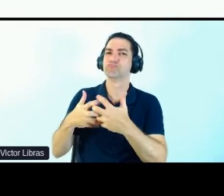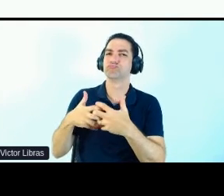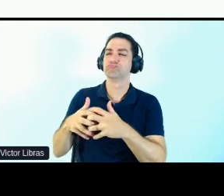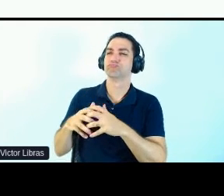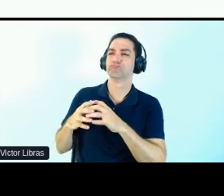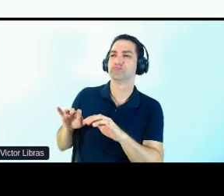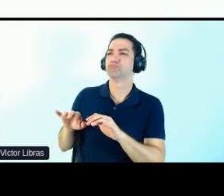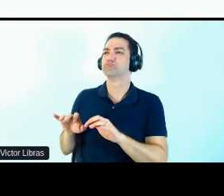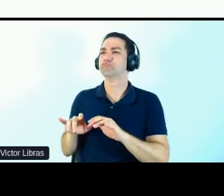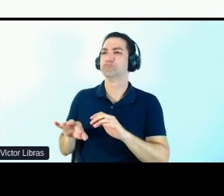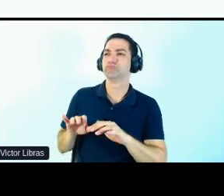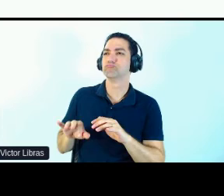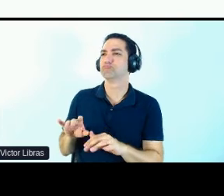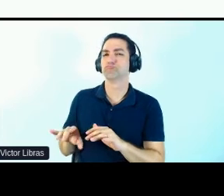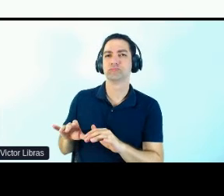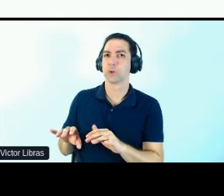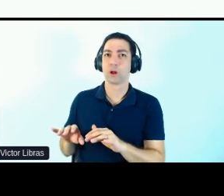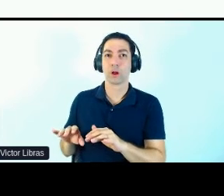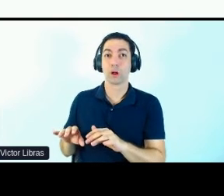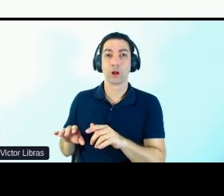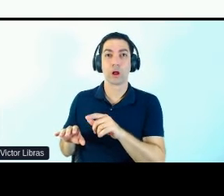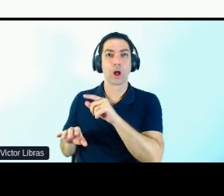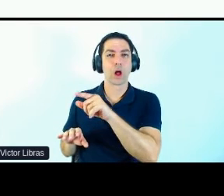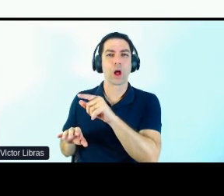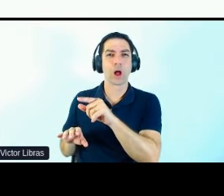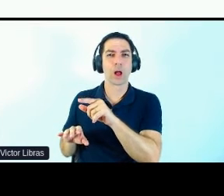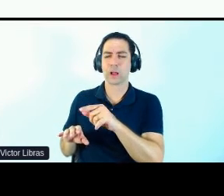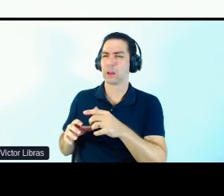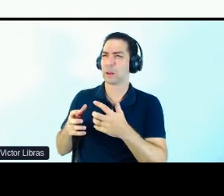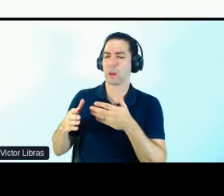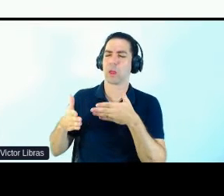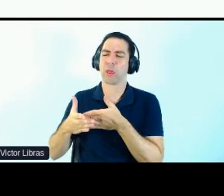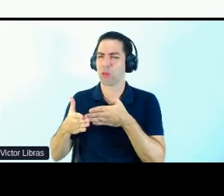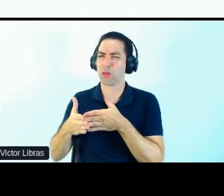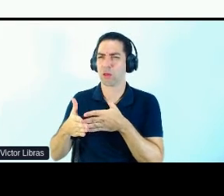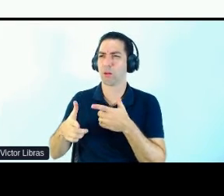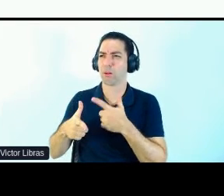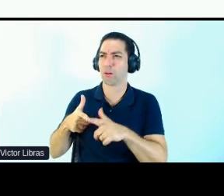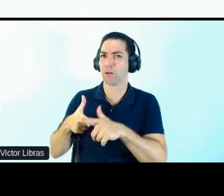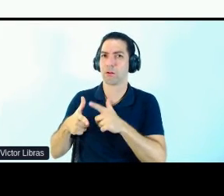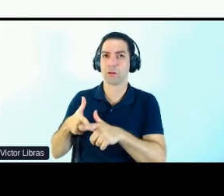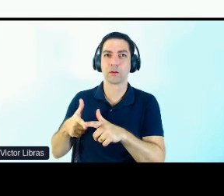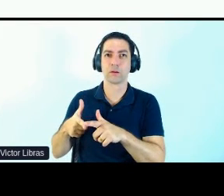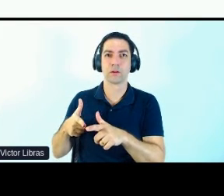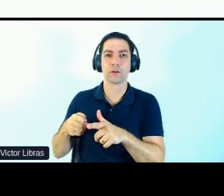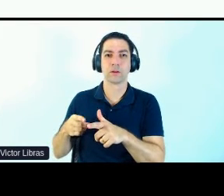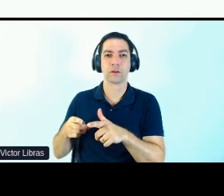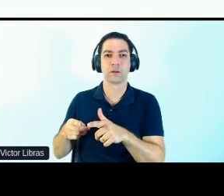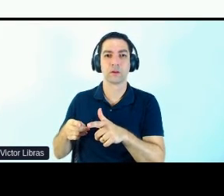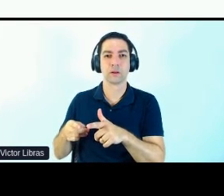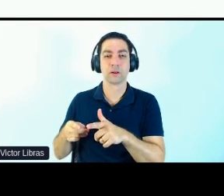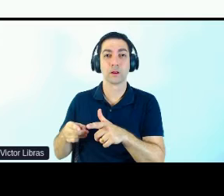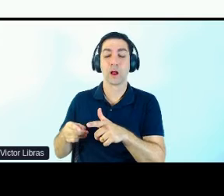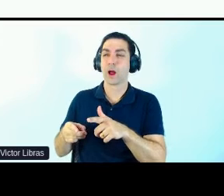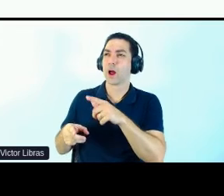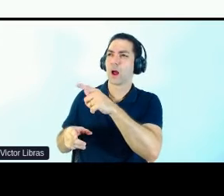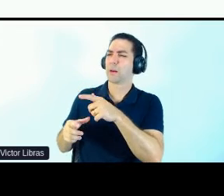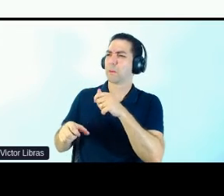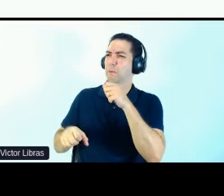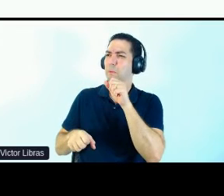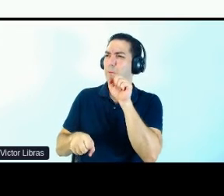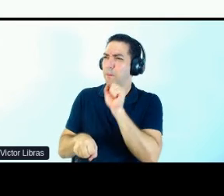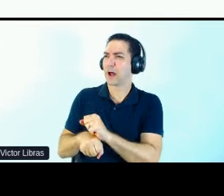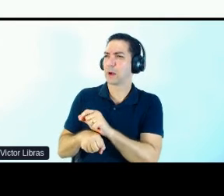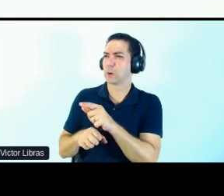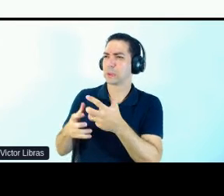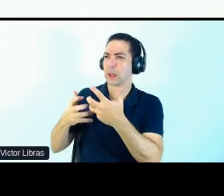tinha uma mariposa no meio desse circuito. Quando ela tirou essa mariposa, o circuito de máquina voltou a funcionar. E